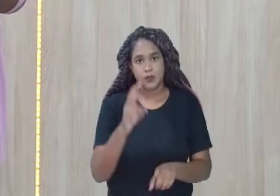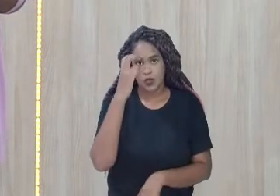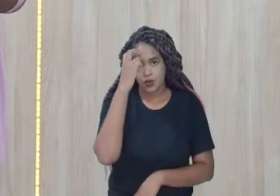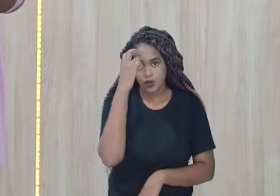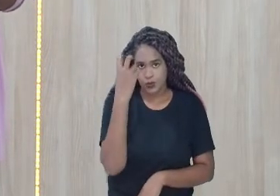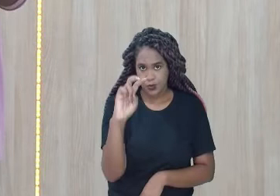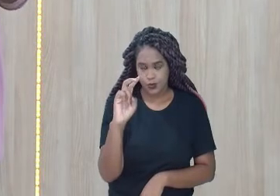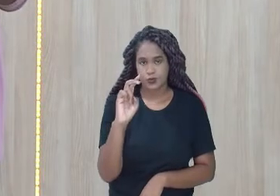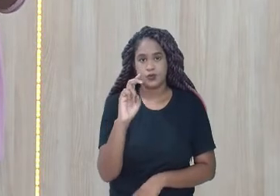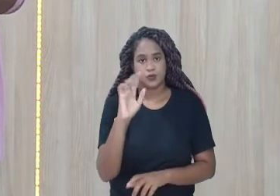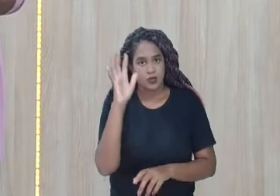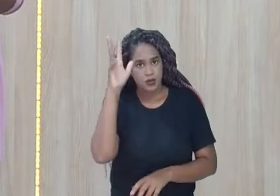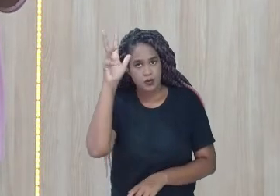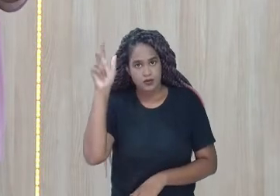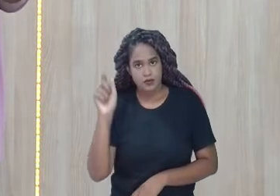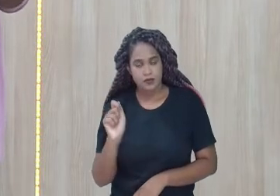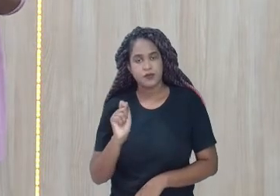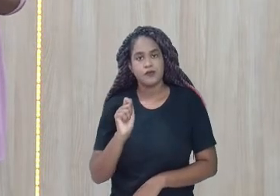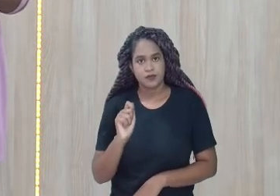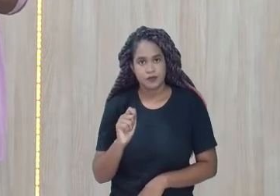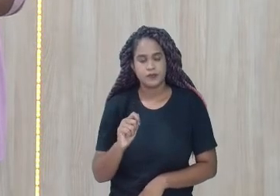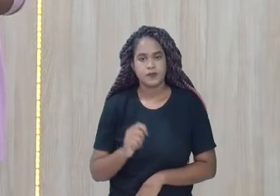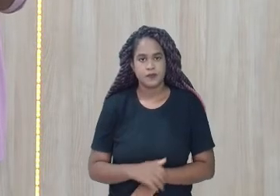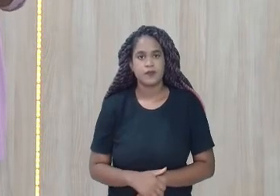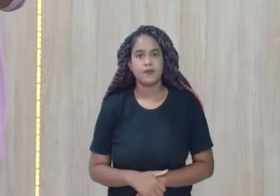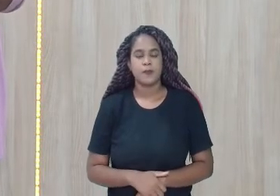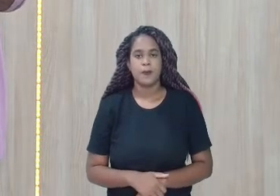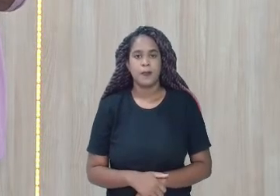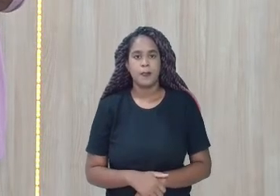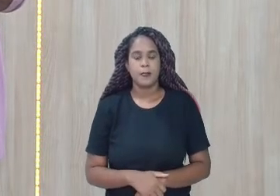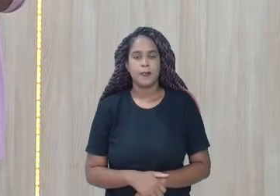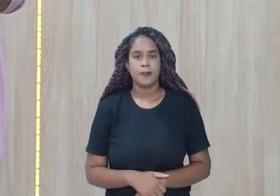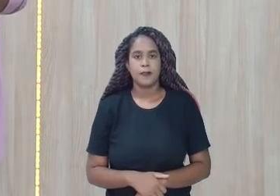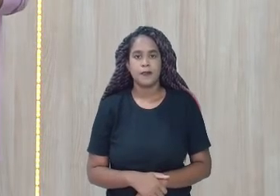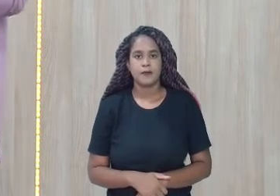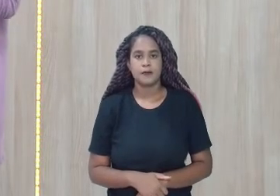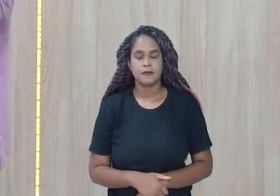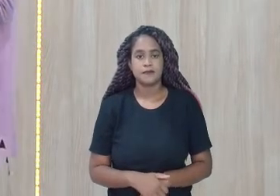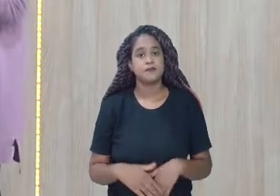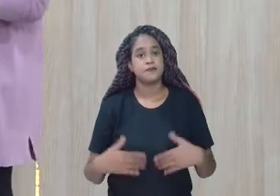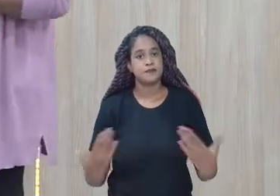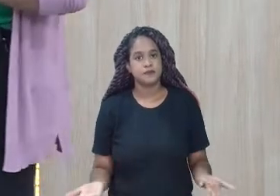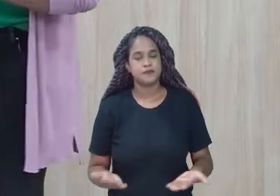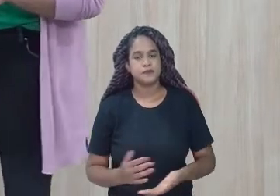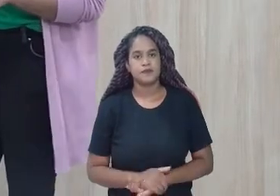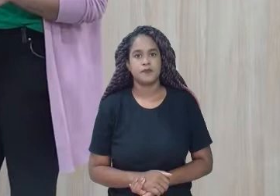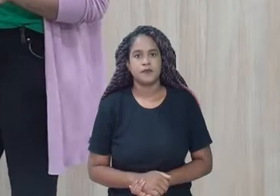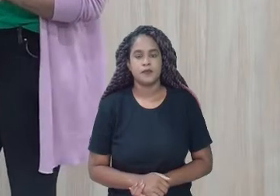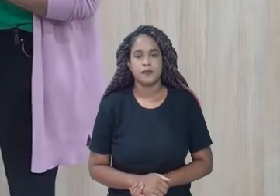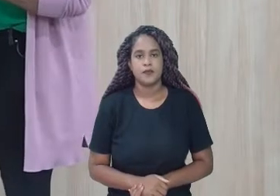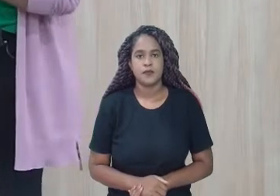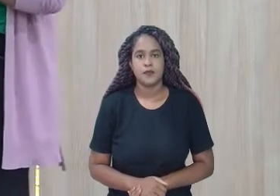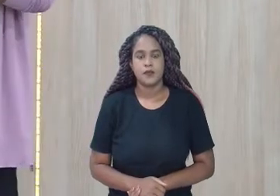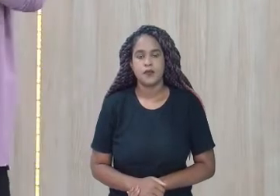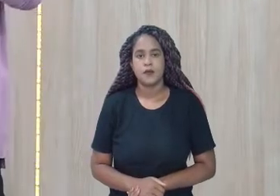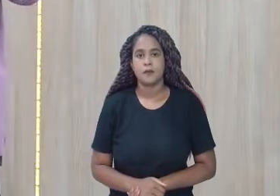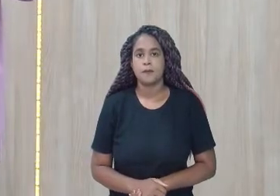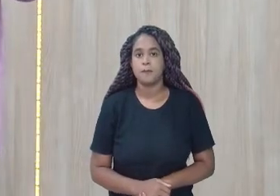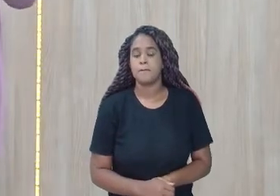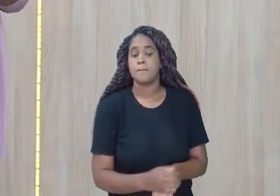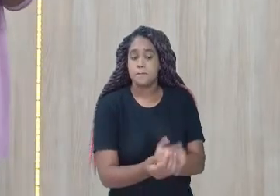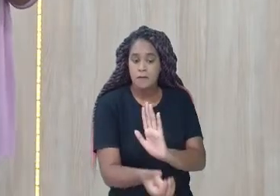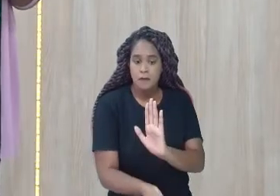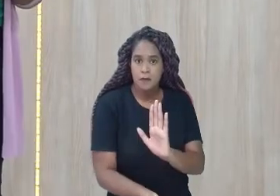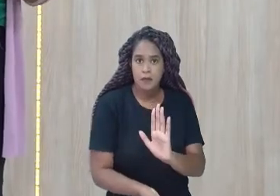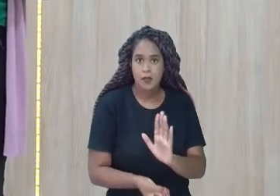africana também, que nos foi herdada através desse processo de colonização. Então, esse poema é um